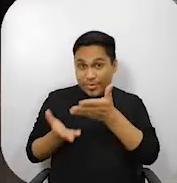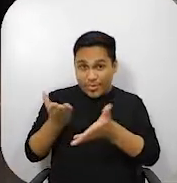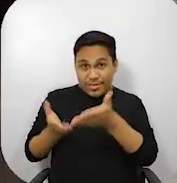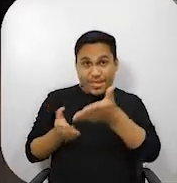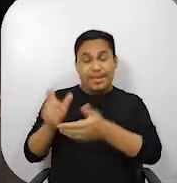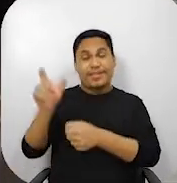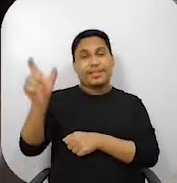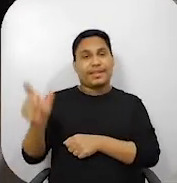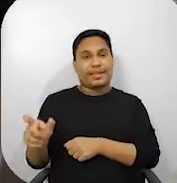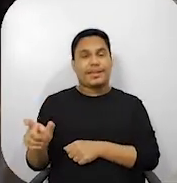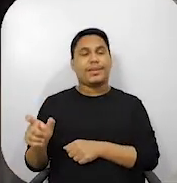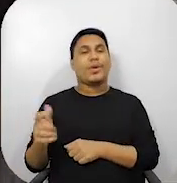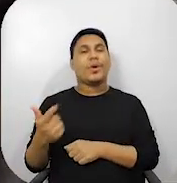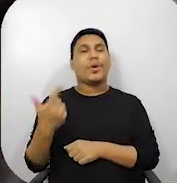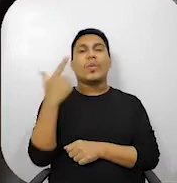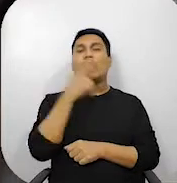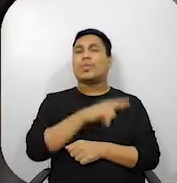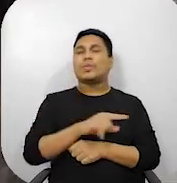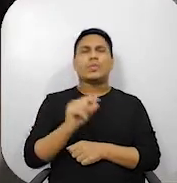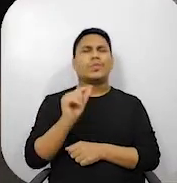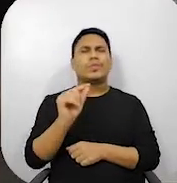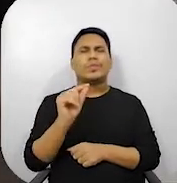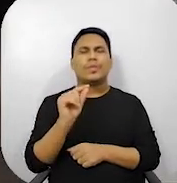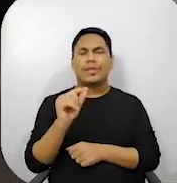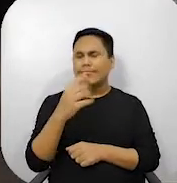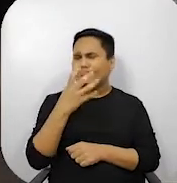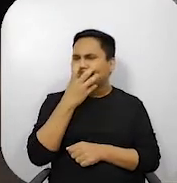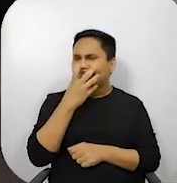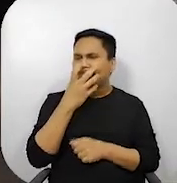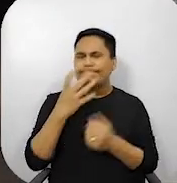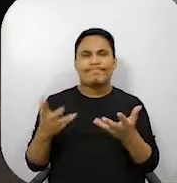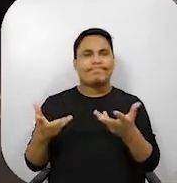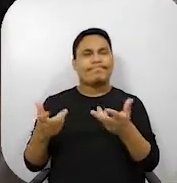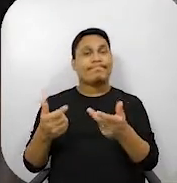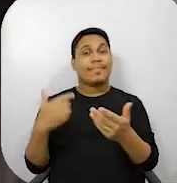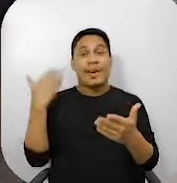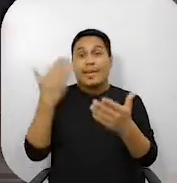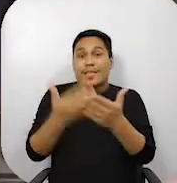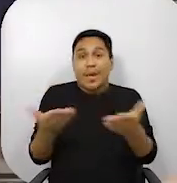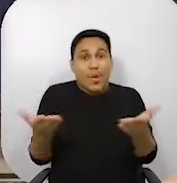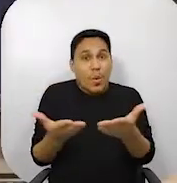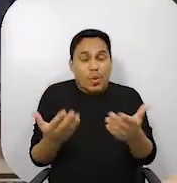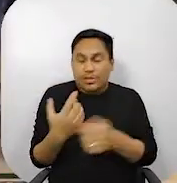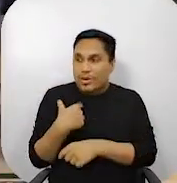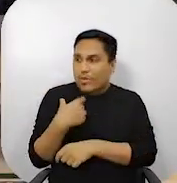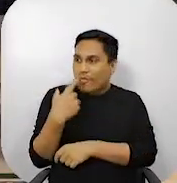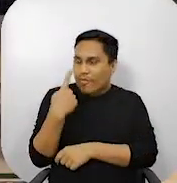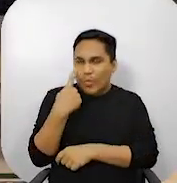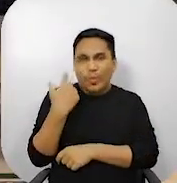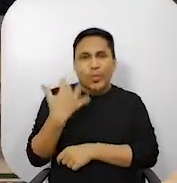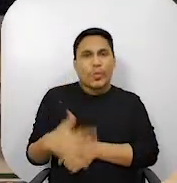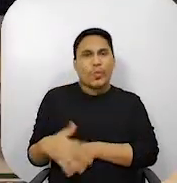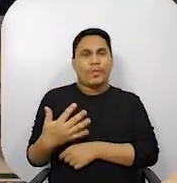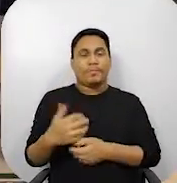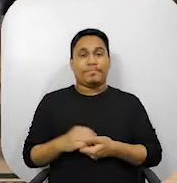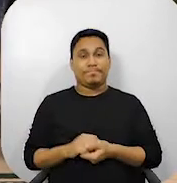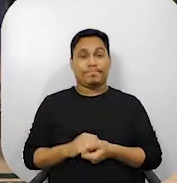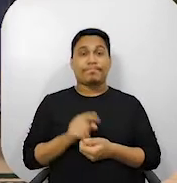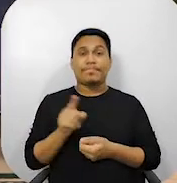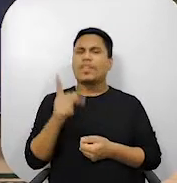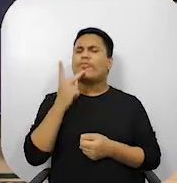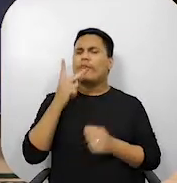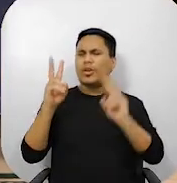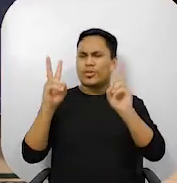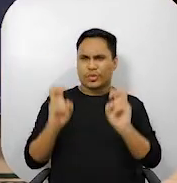depurar isso e não lirismo que me encanta até hoje quando eu vejo sabe sim você falou das suas respirações o seu